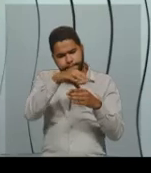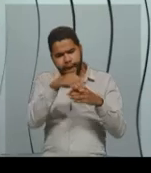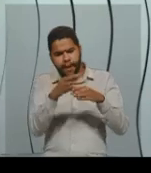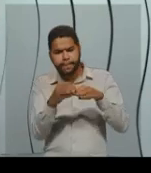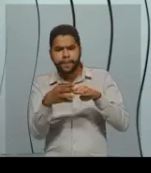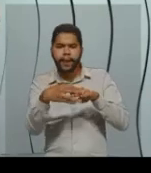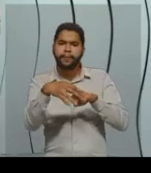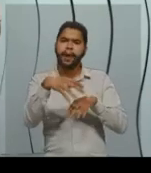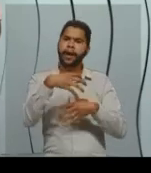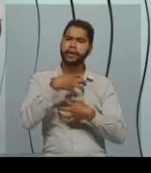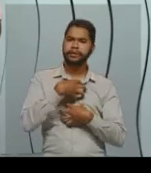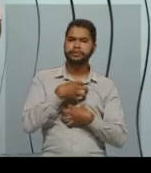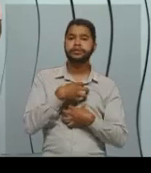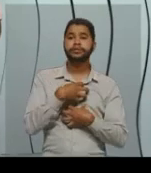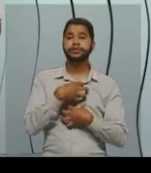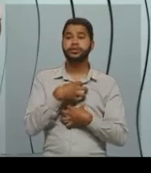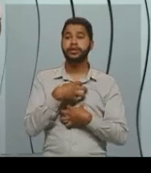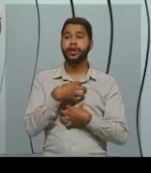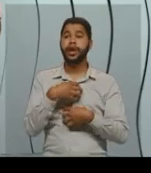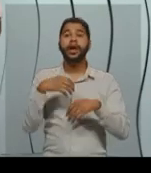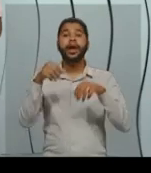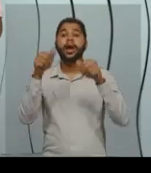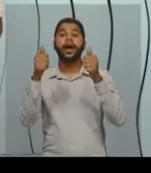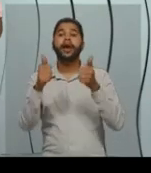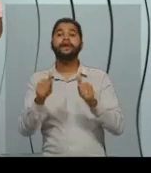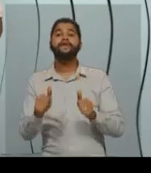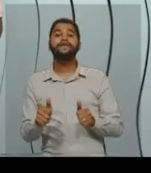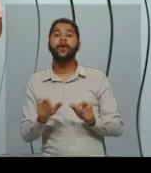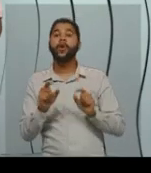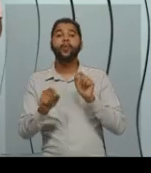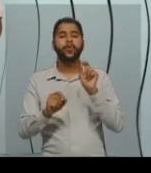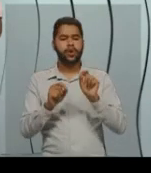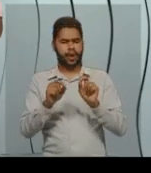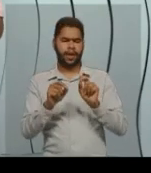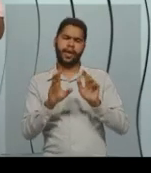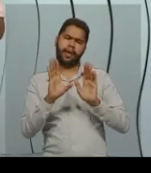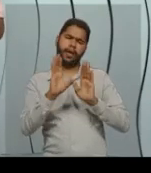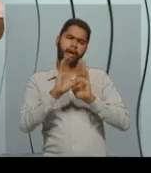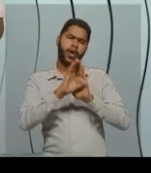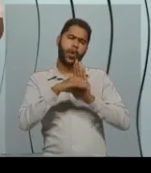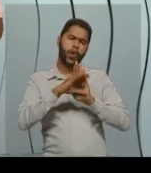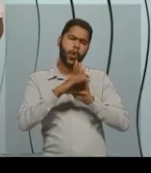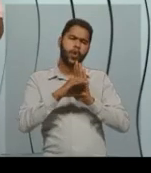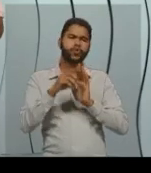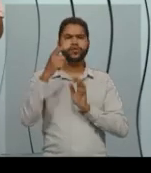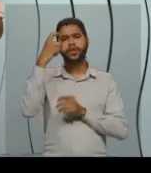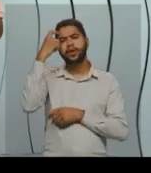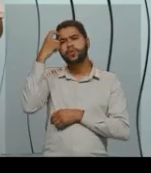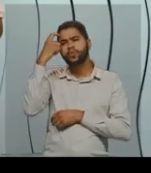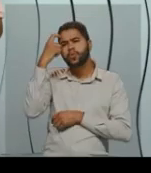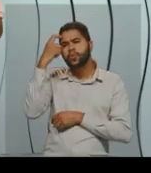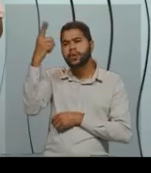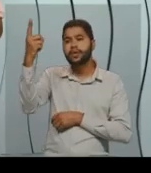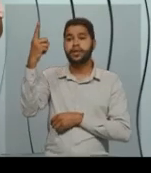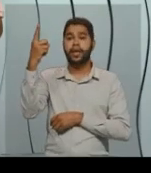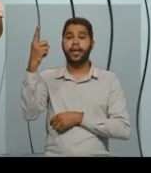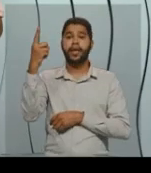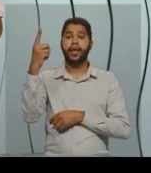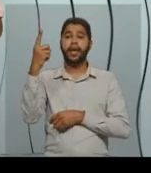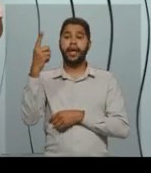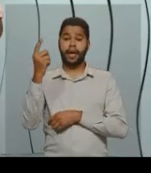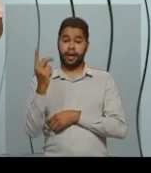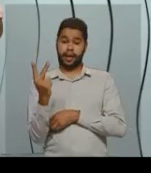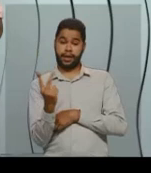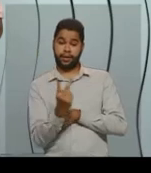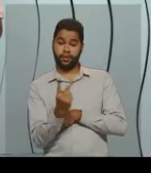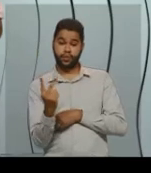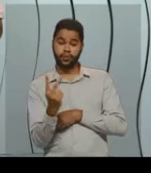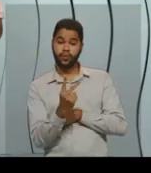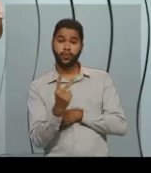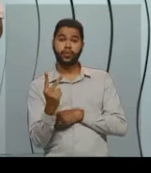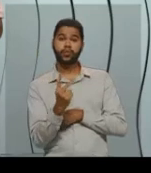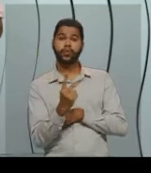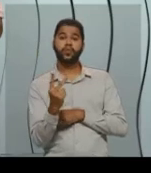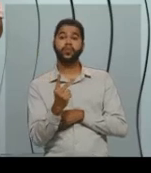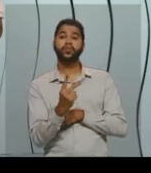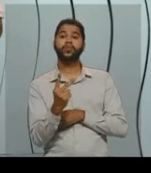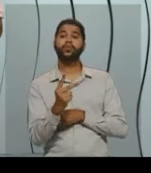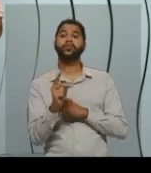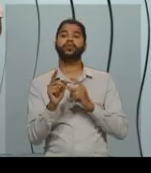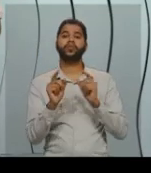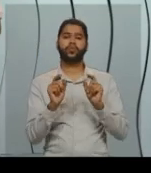forma aqui significa conceito geral, ideia. Essas duas instâncias, essas